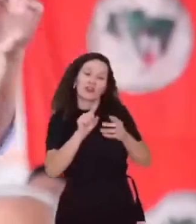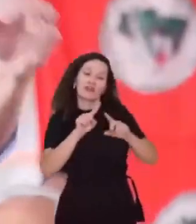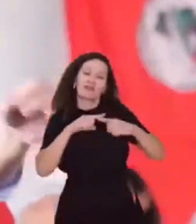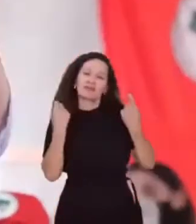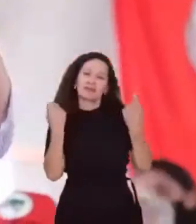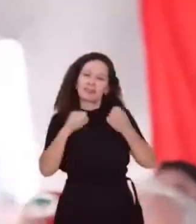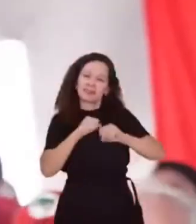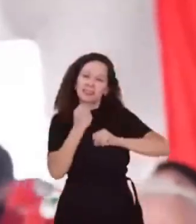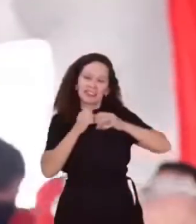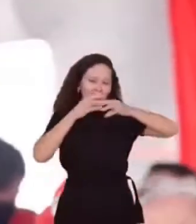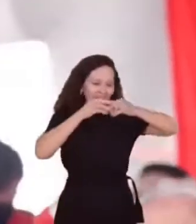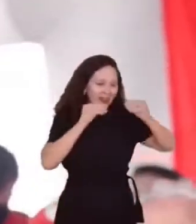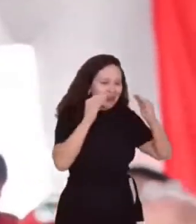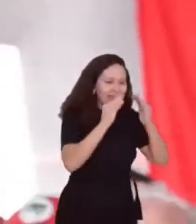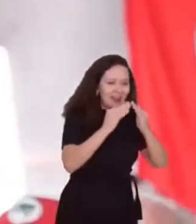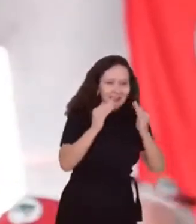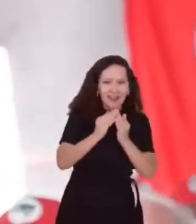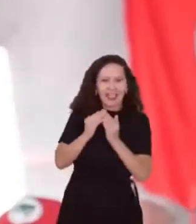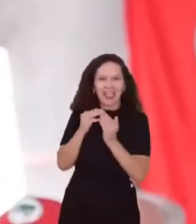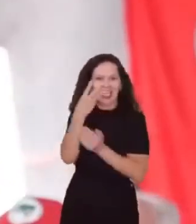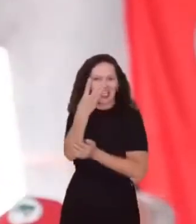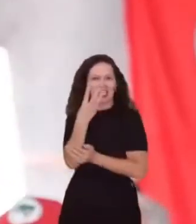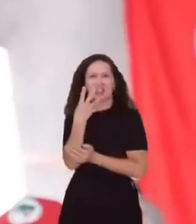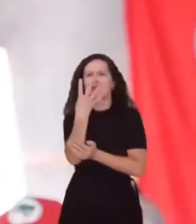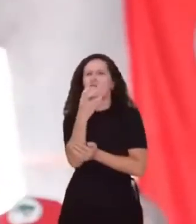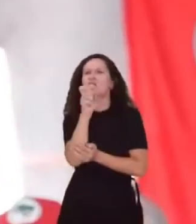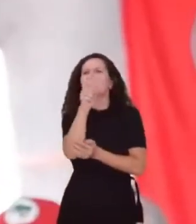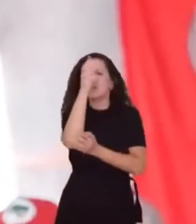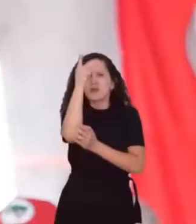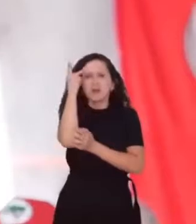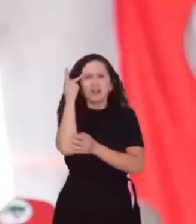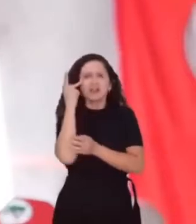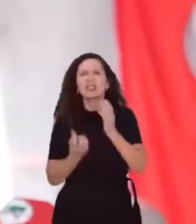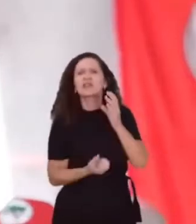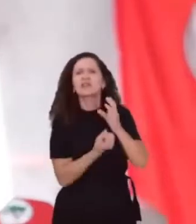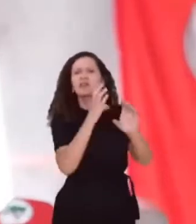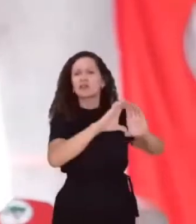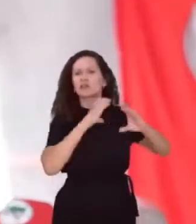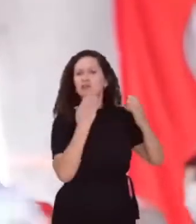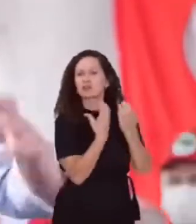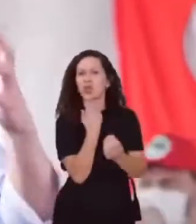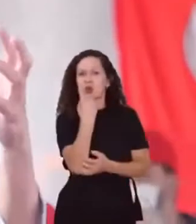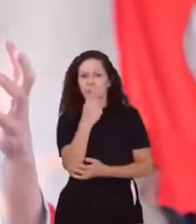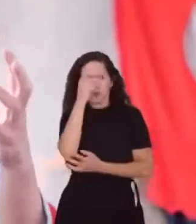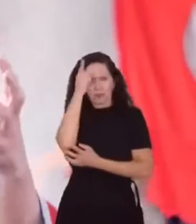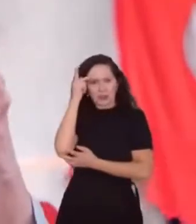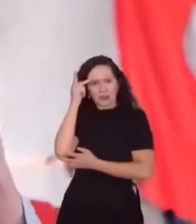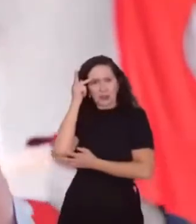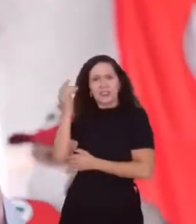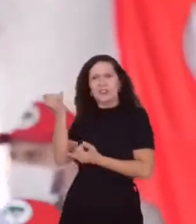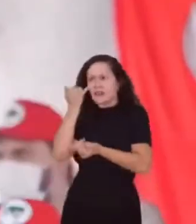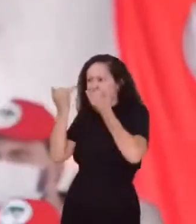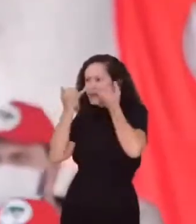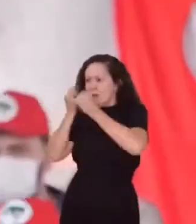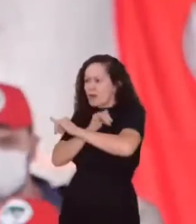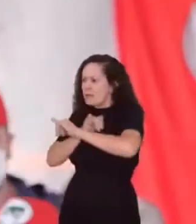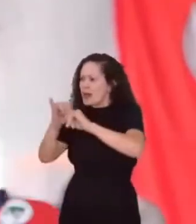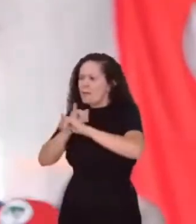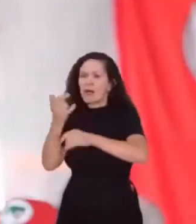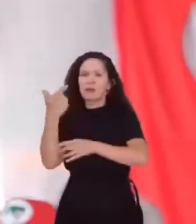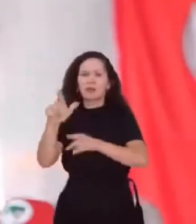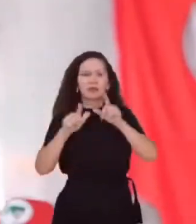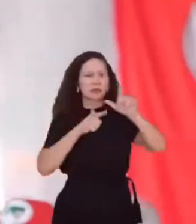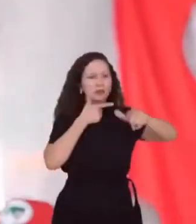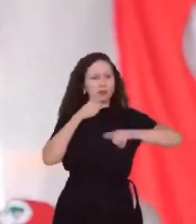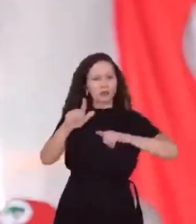tiver 3, 4, 5 pessoas, formam um comitê. Uma pessoa pega a informação, passa para as outras. Nós temos que fazer uma grande rede, uma